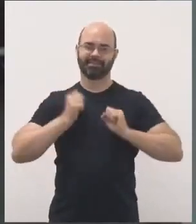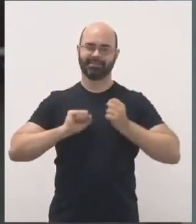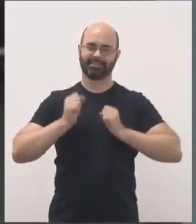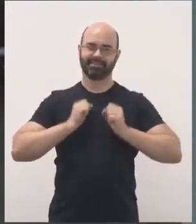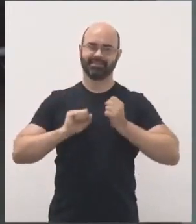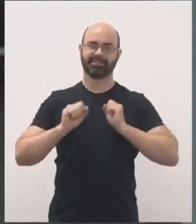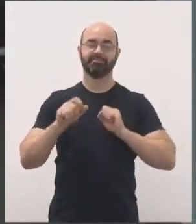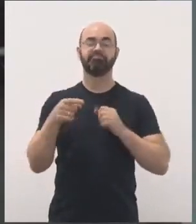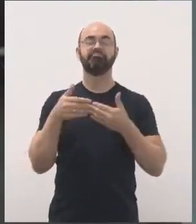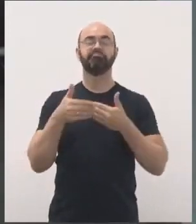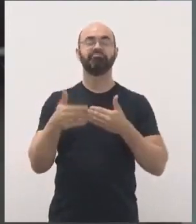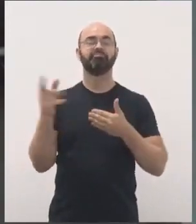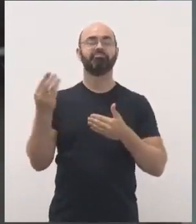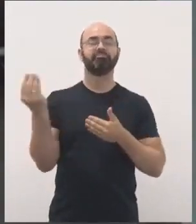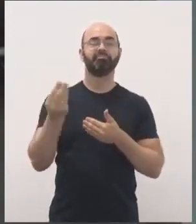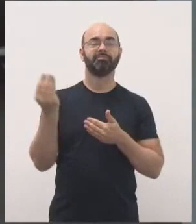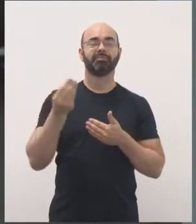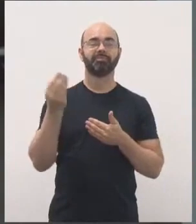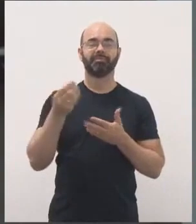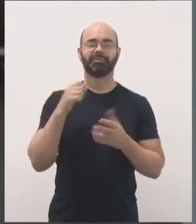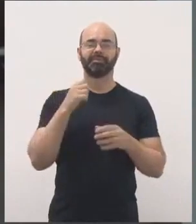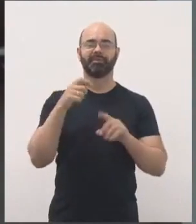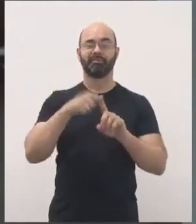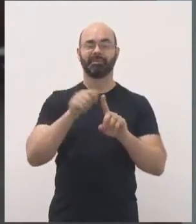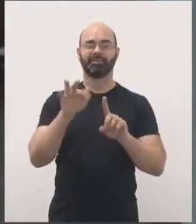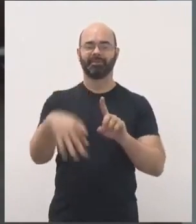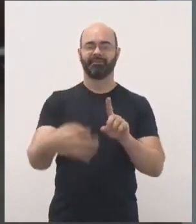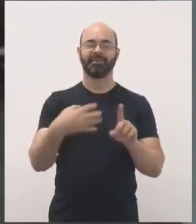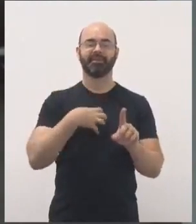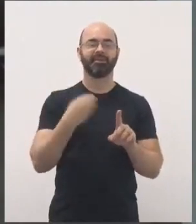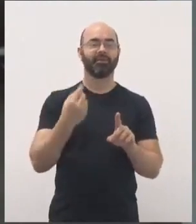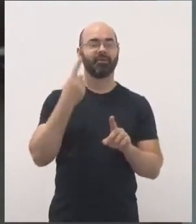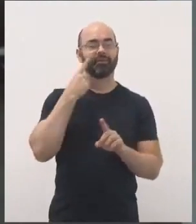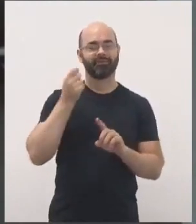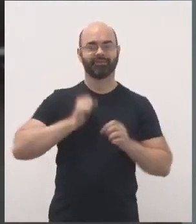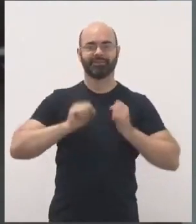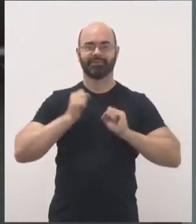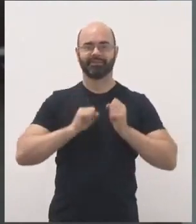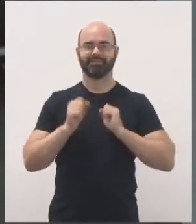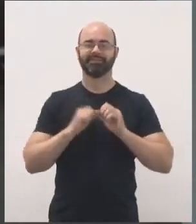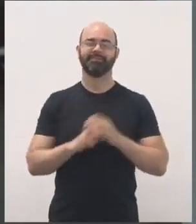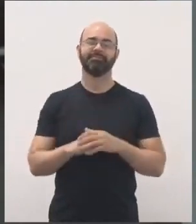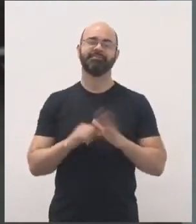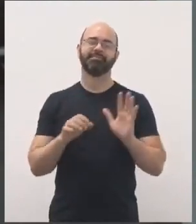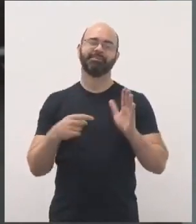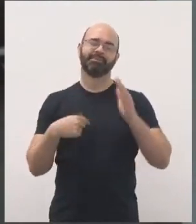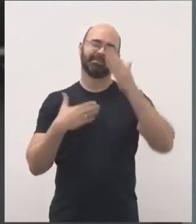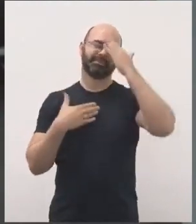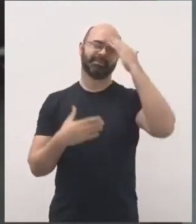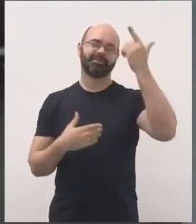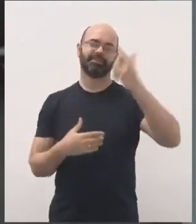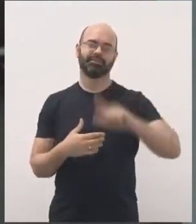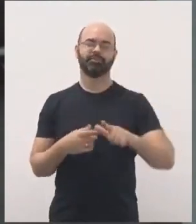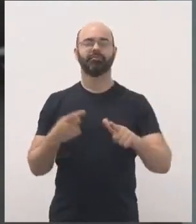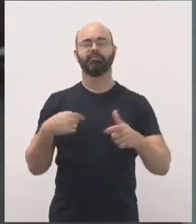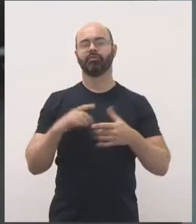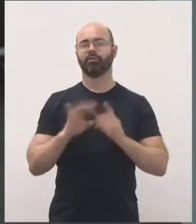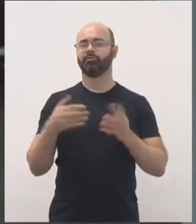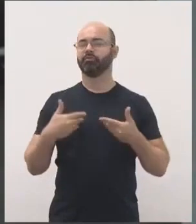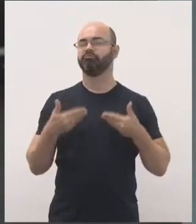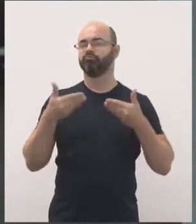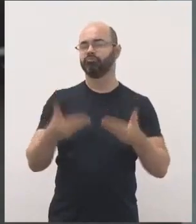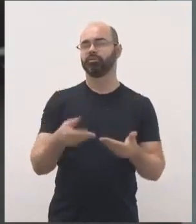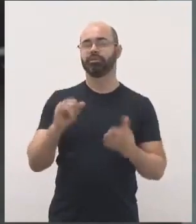dos resultados, né, ao final do mês. E quero agradecer, mais uma vez, me colocando à disposição, né, caso